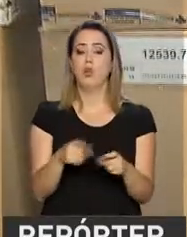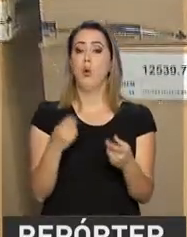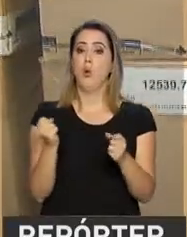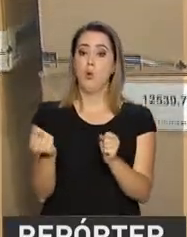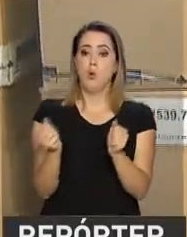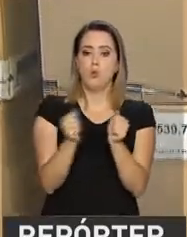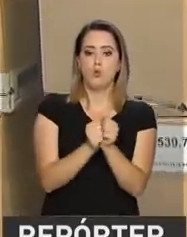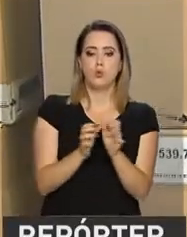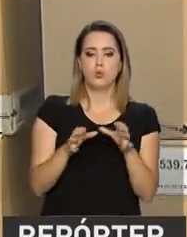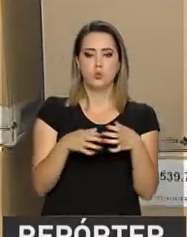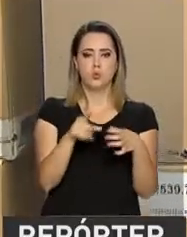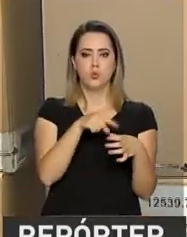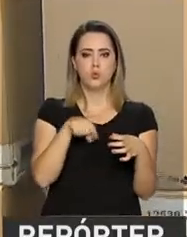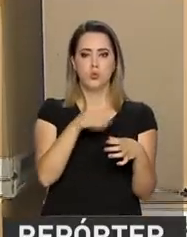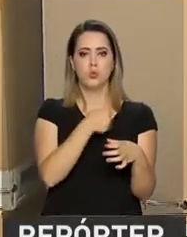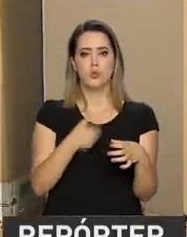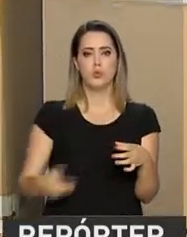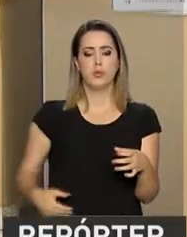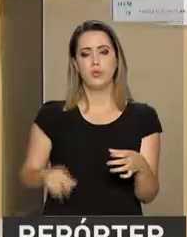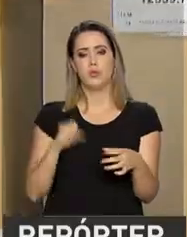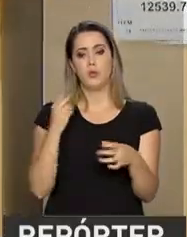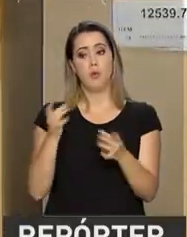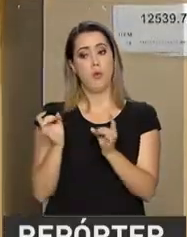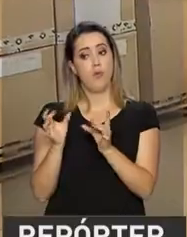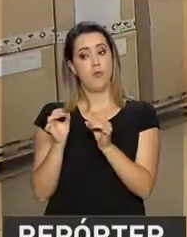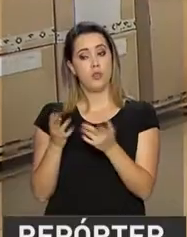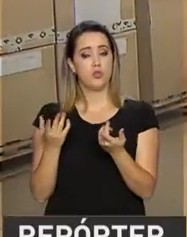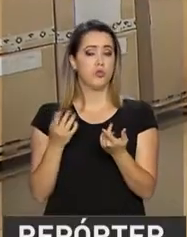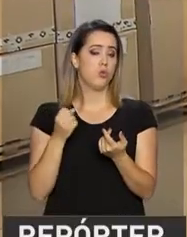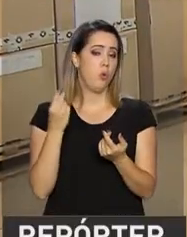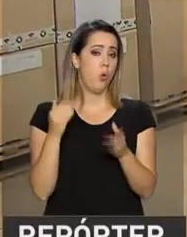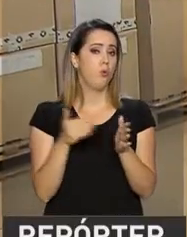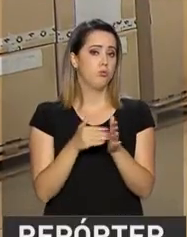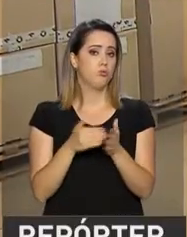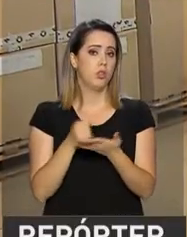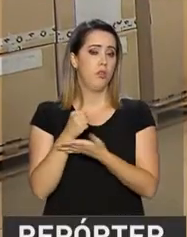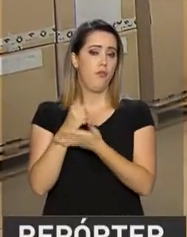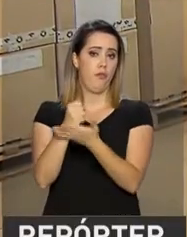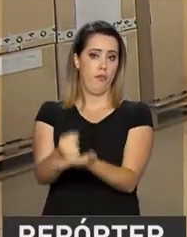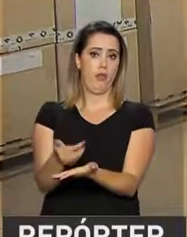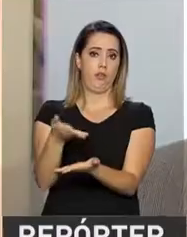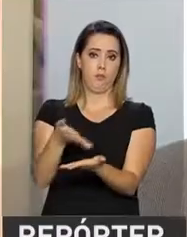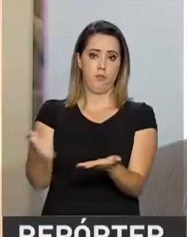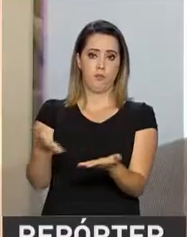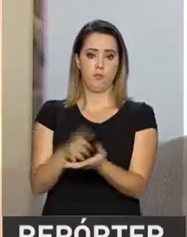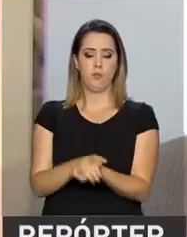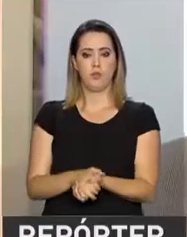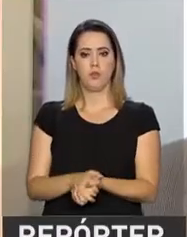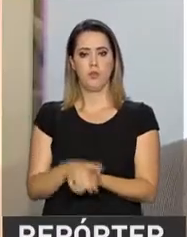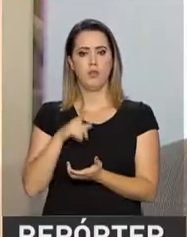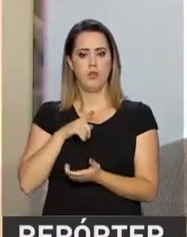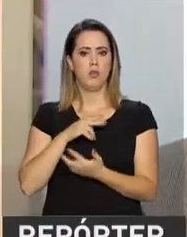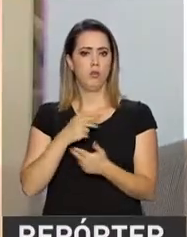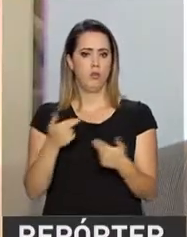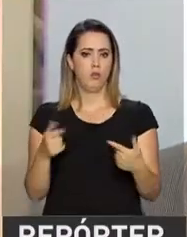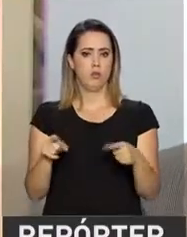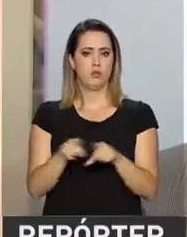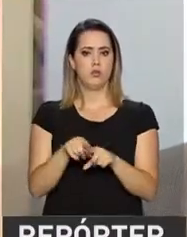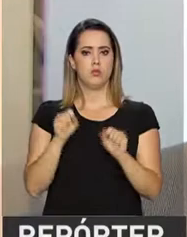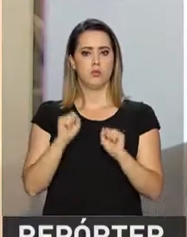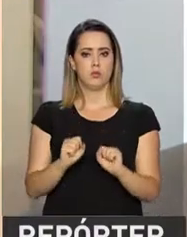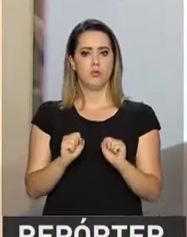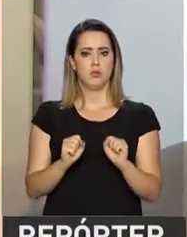ao patrimônio das instituições públicas leiloados ou até mesmo irem para a doação alguns itens eles podem